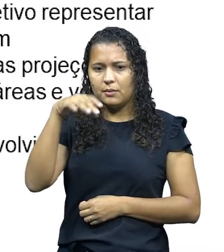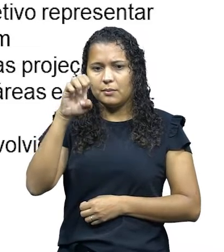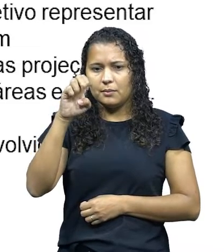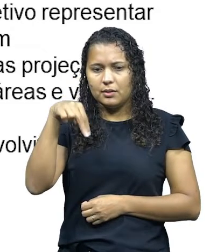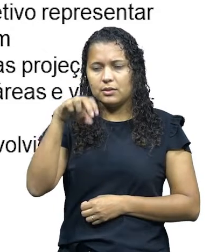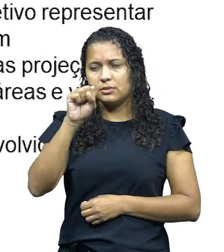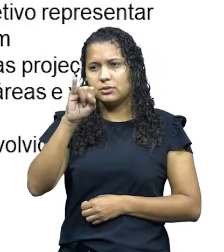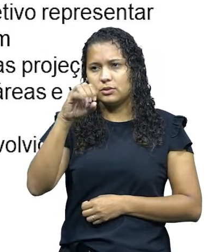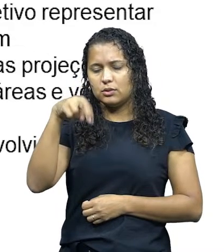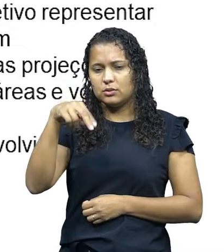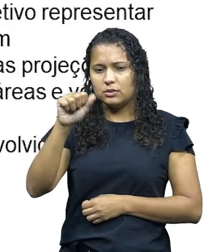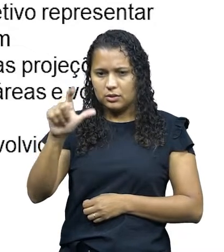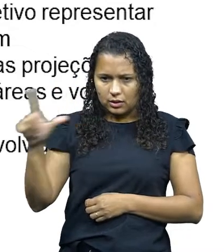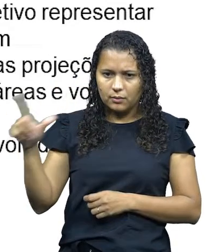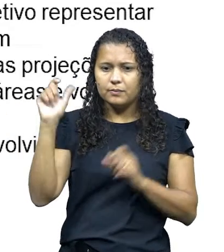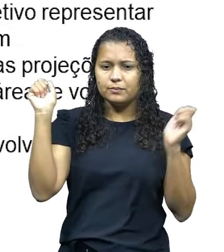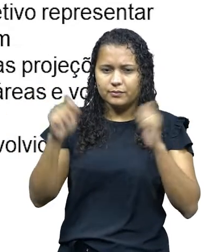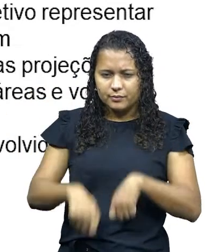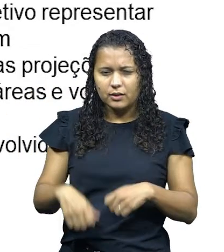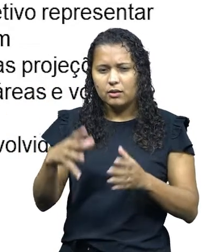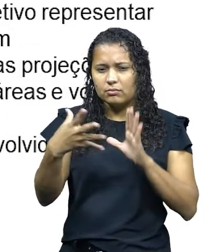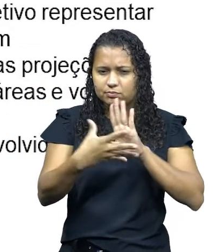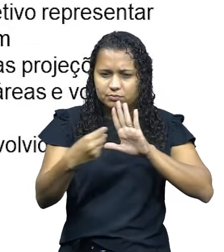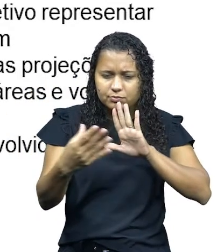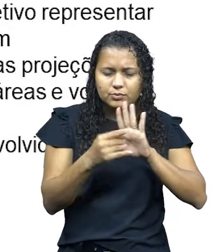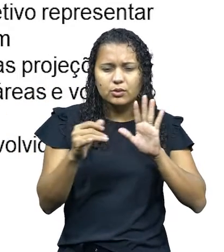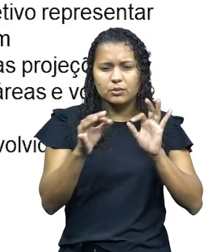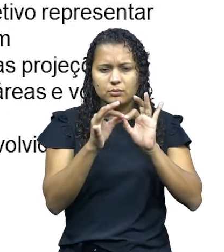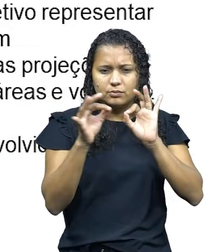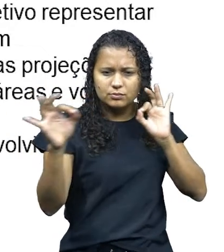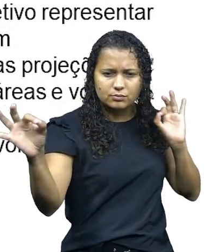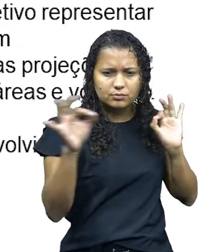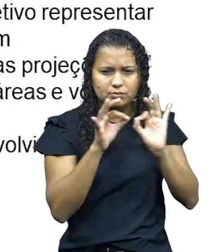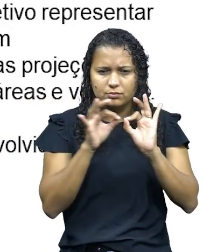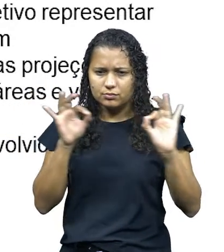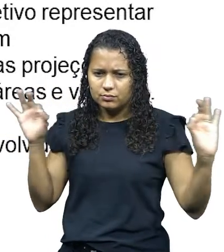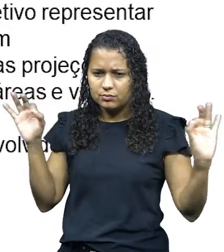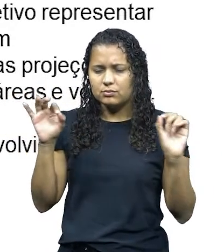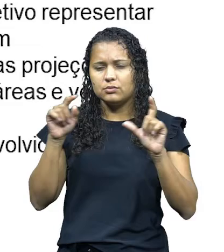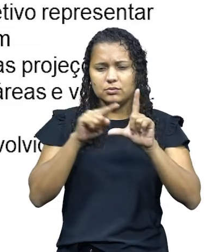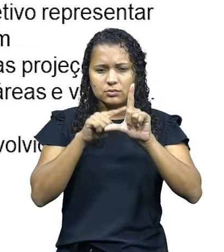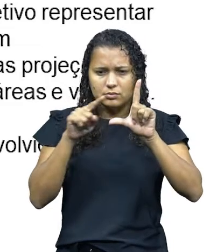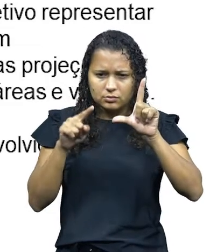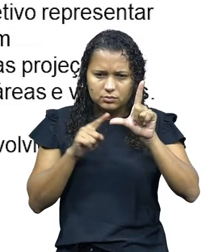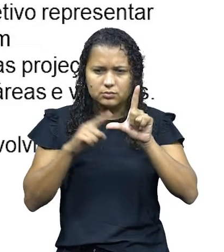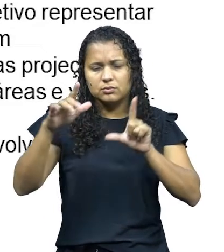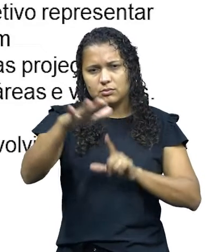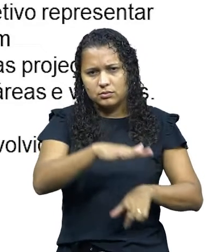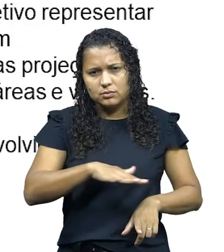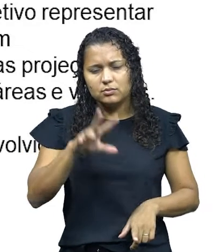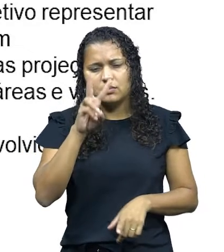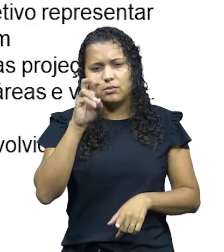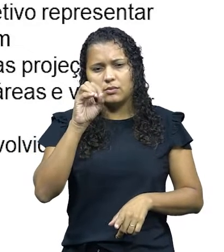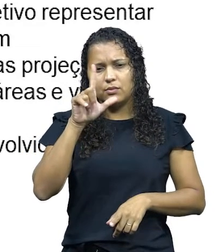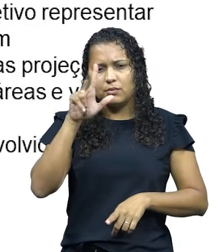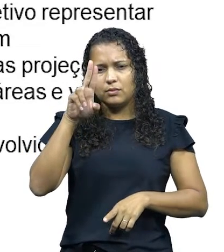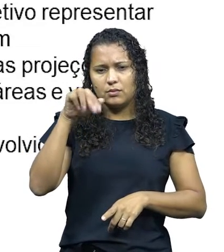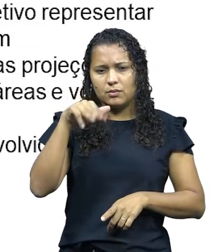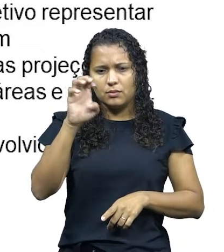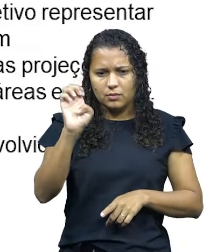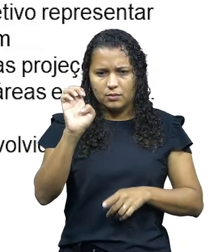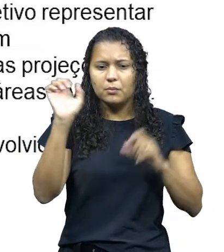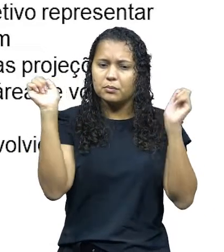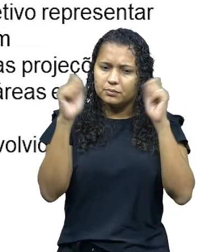bidimensional. E a partir das projeções, ela determina distâncias, ângulos, áreas e volumes.